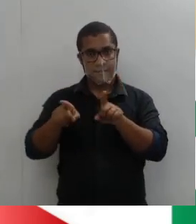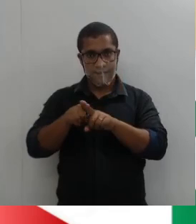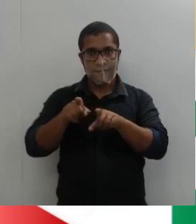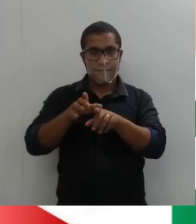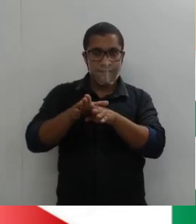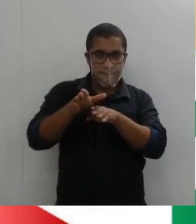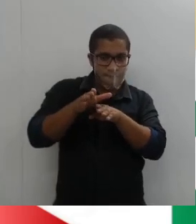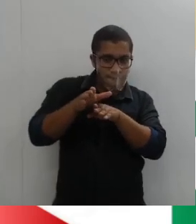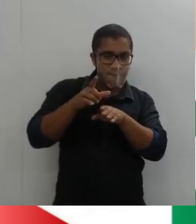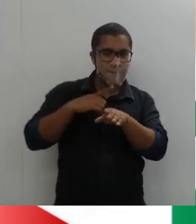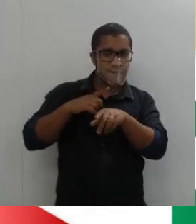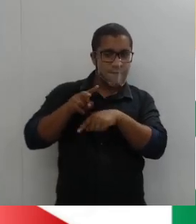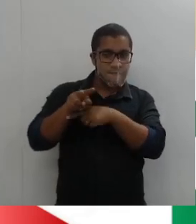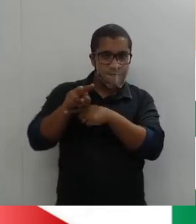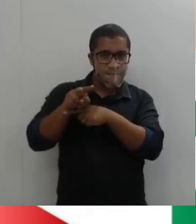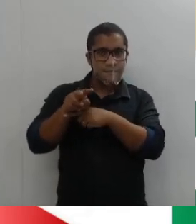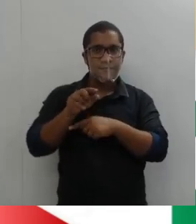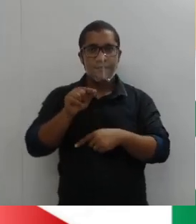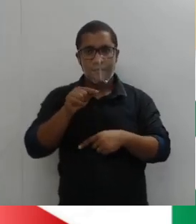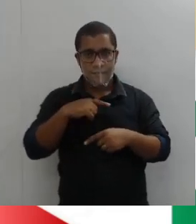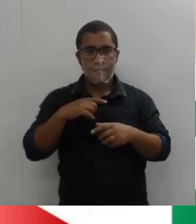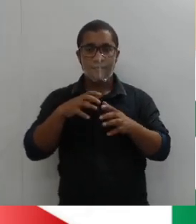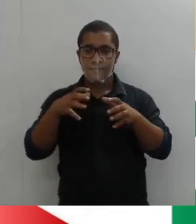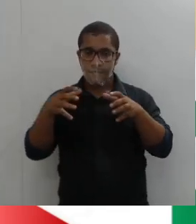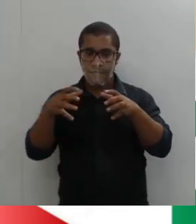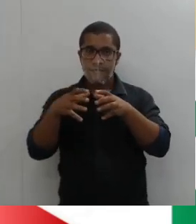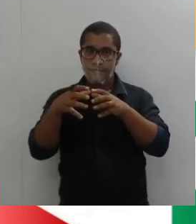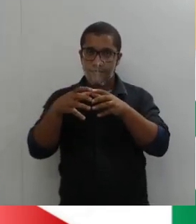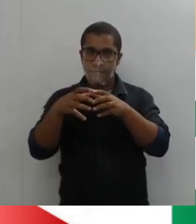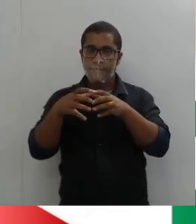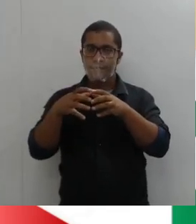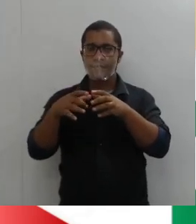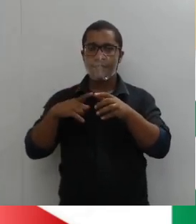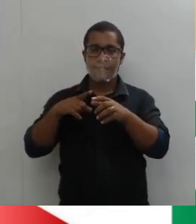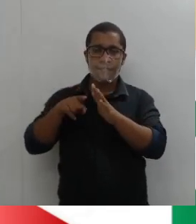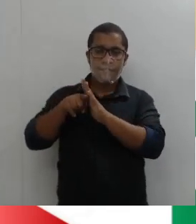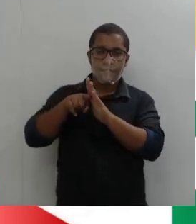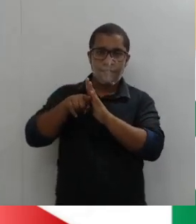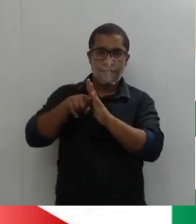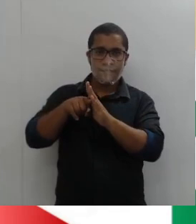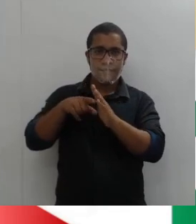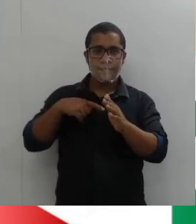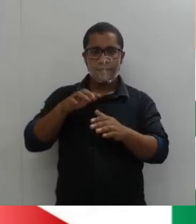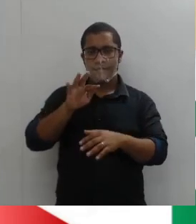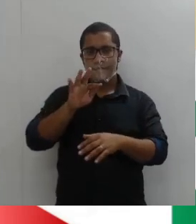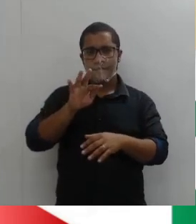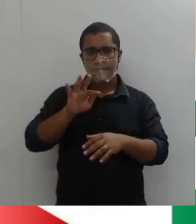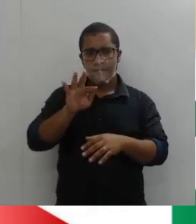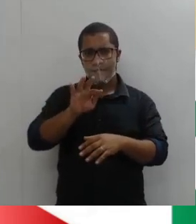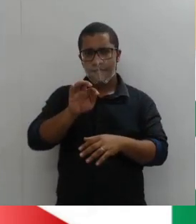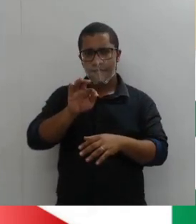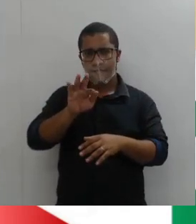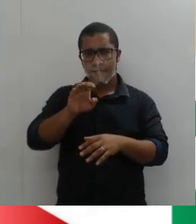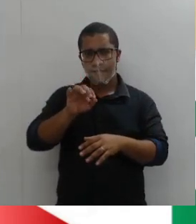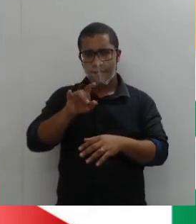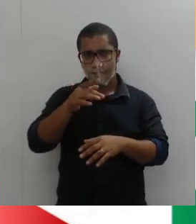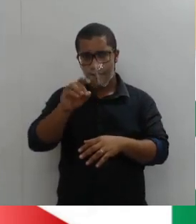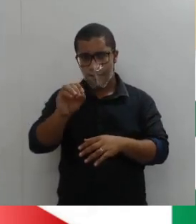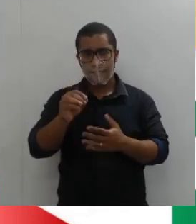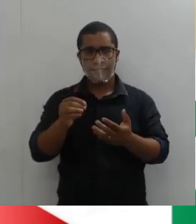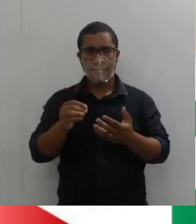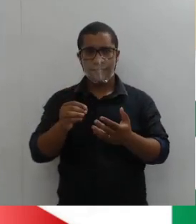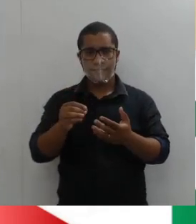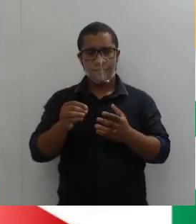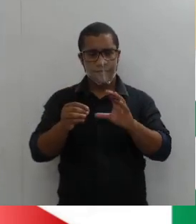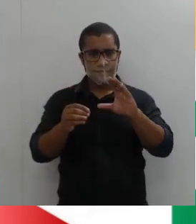e fiscalizada por órgãos regulamentadores. Que órgãos são esses? Federações, confederações, etc.